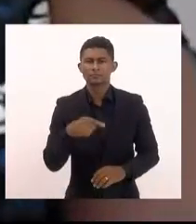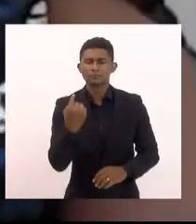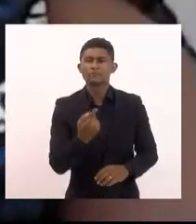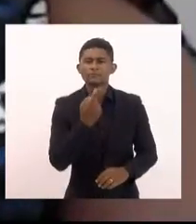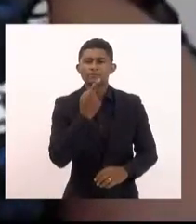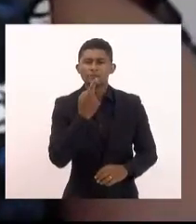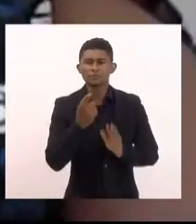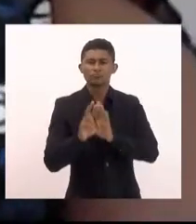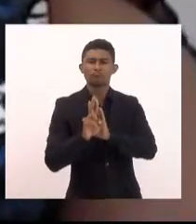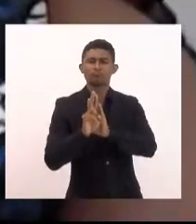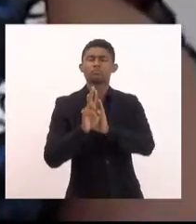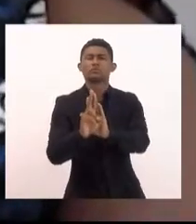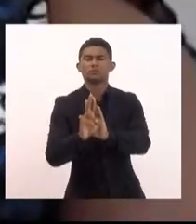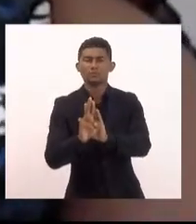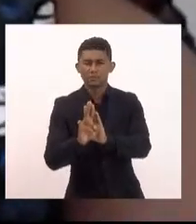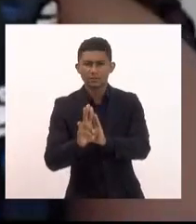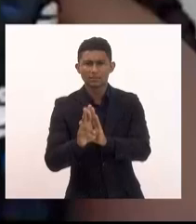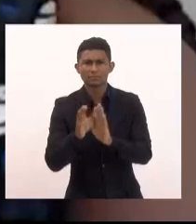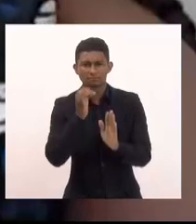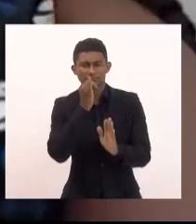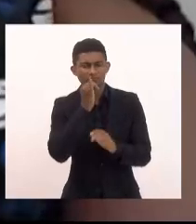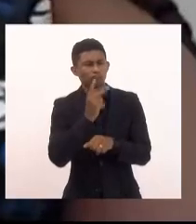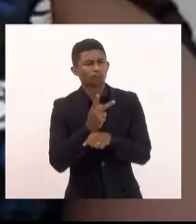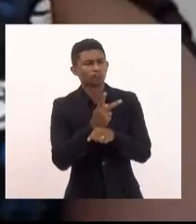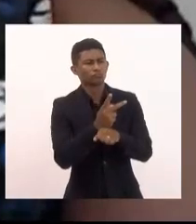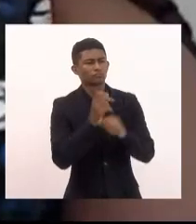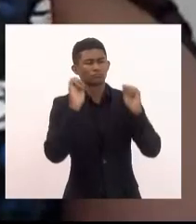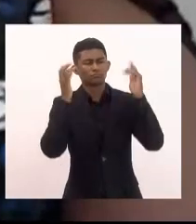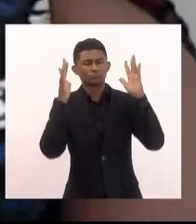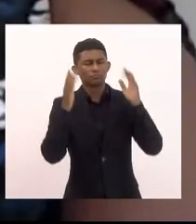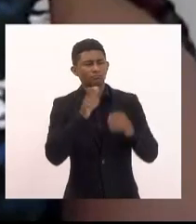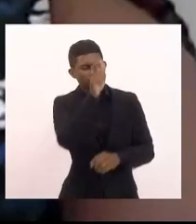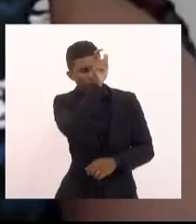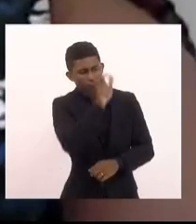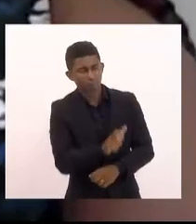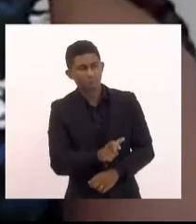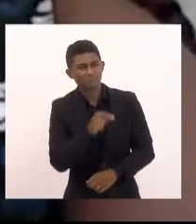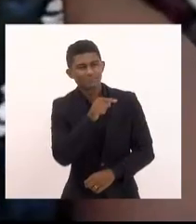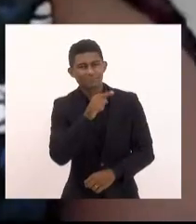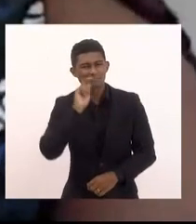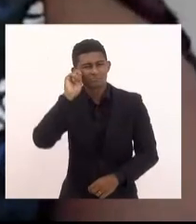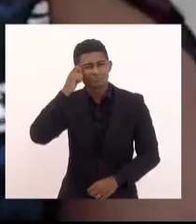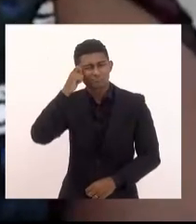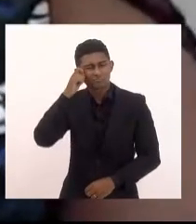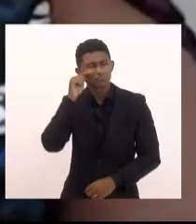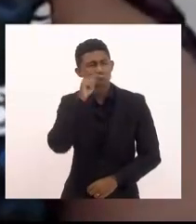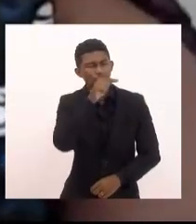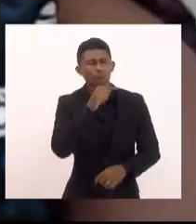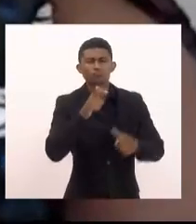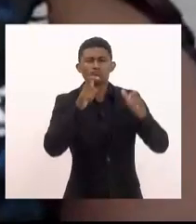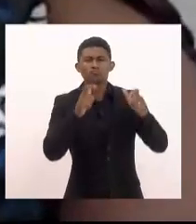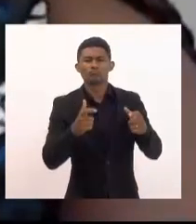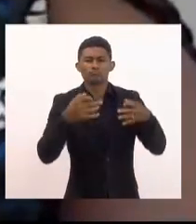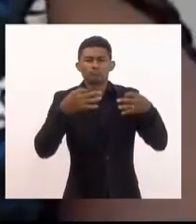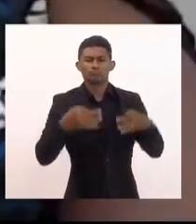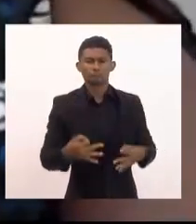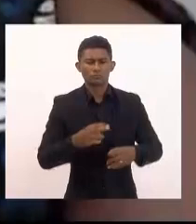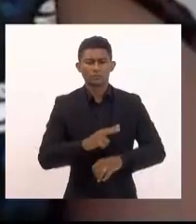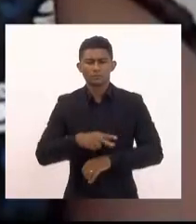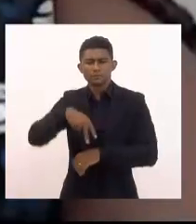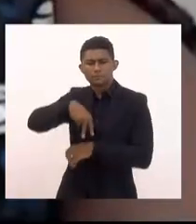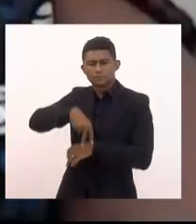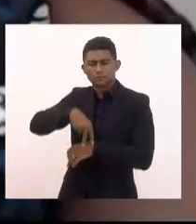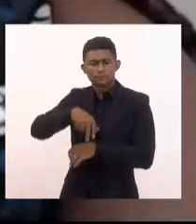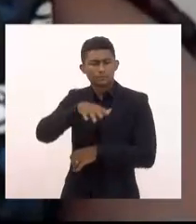menção de homenagear pessoas negras que estão em lugares estratégicos, que compõem